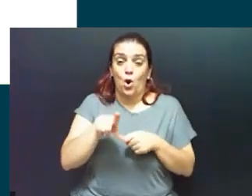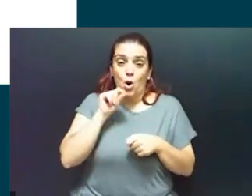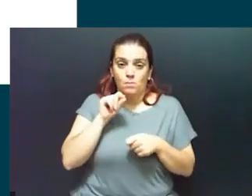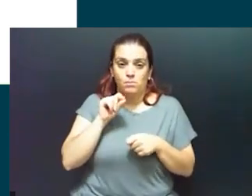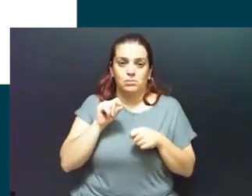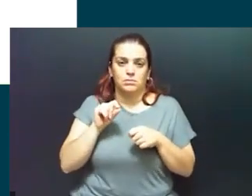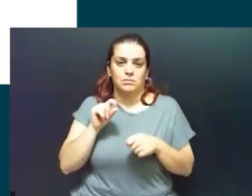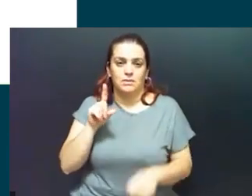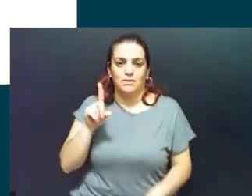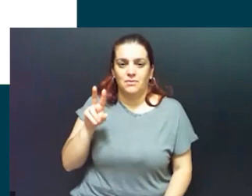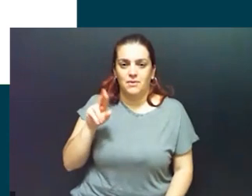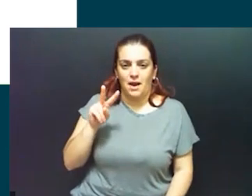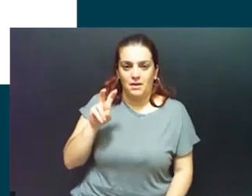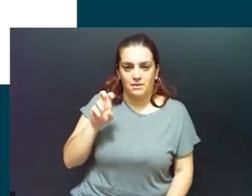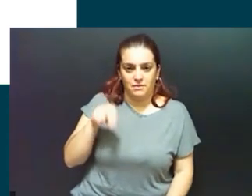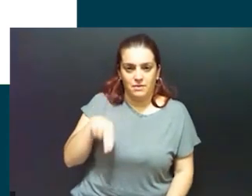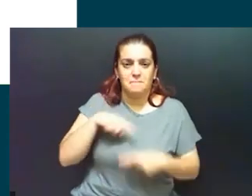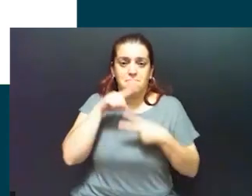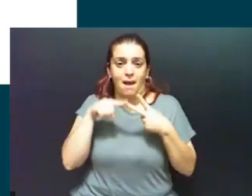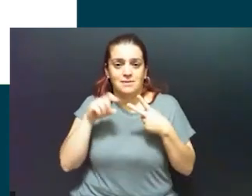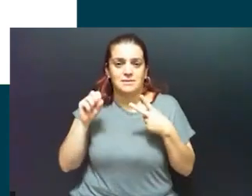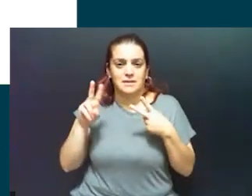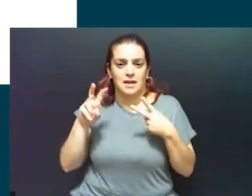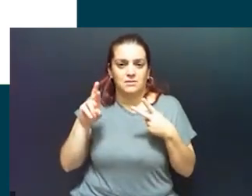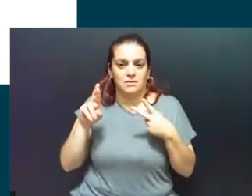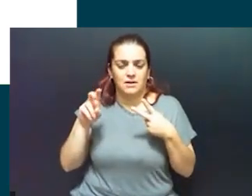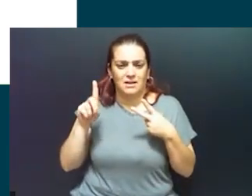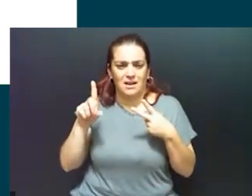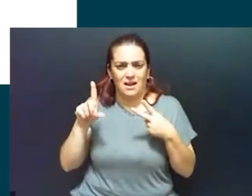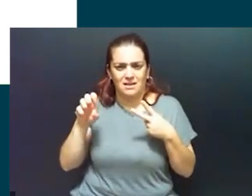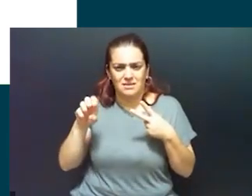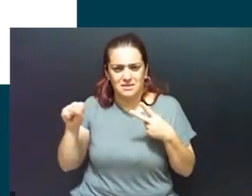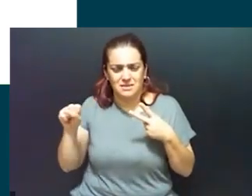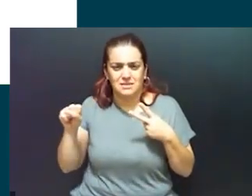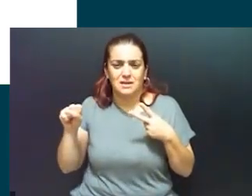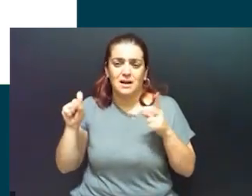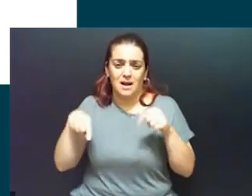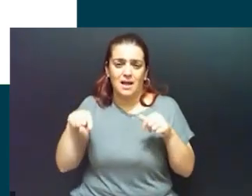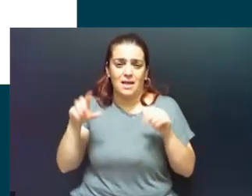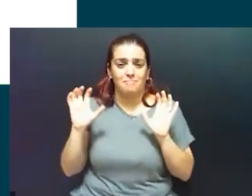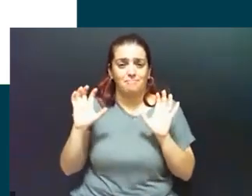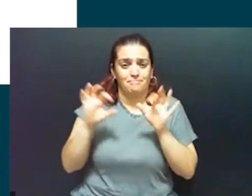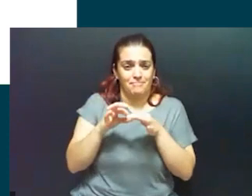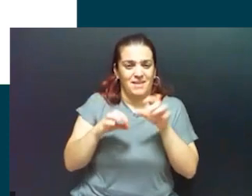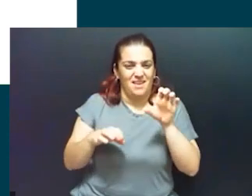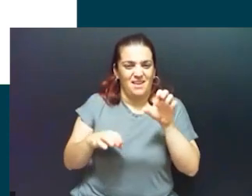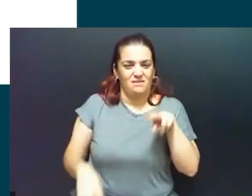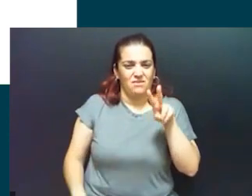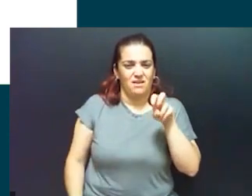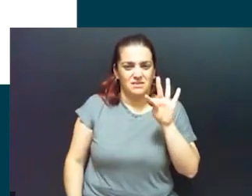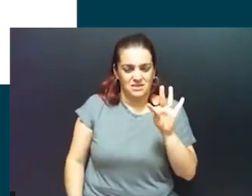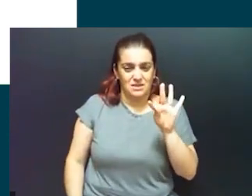Driven aliada a Serverless. A arquitetura orientada a eventos, né, que é a Event Driven, ela introduz um